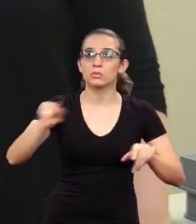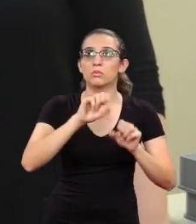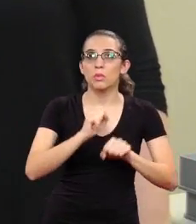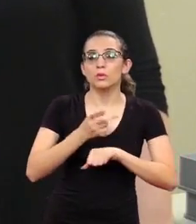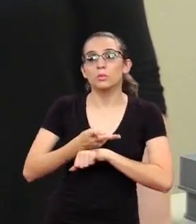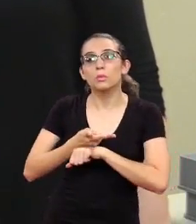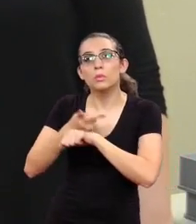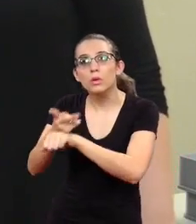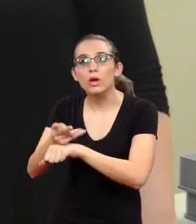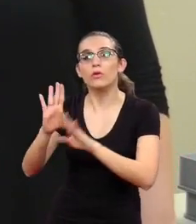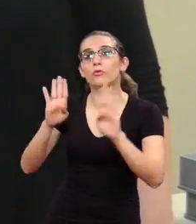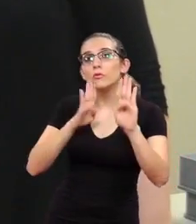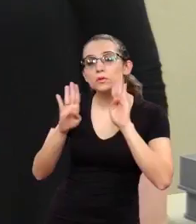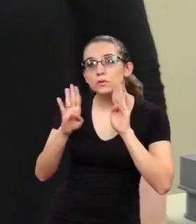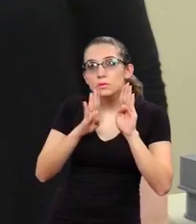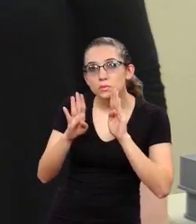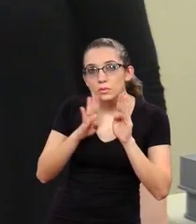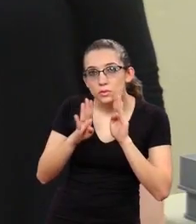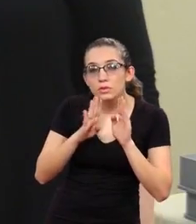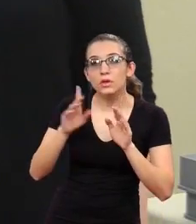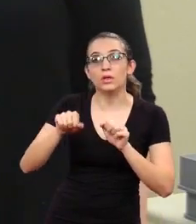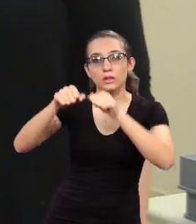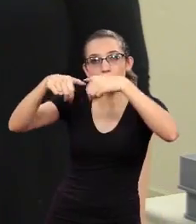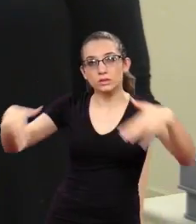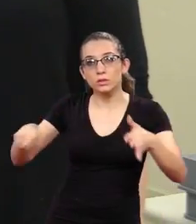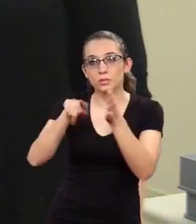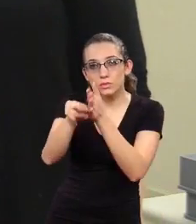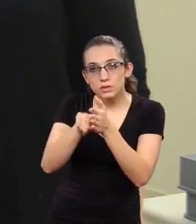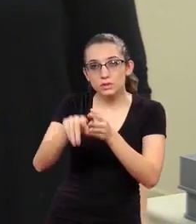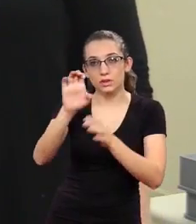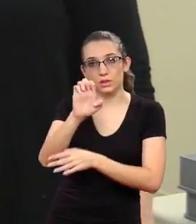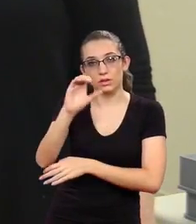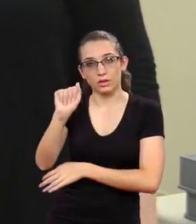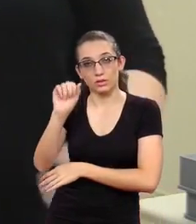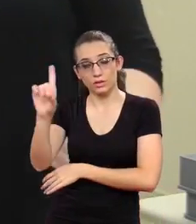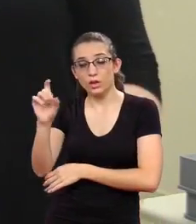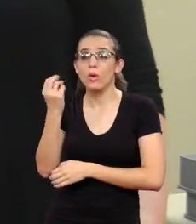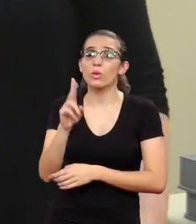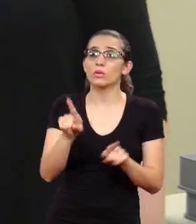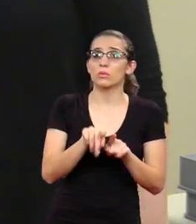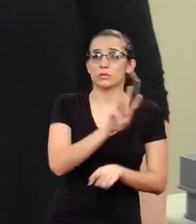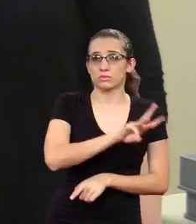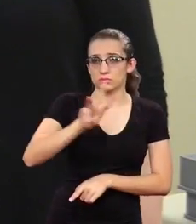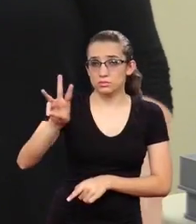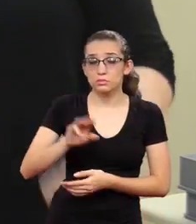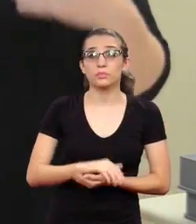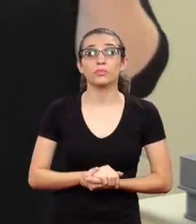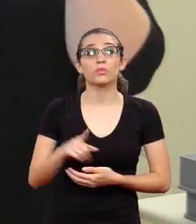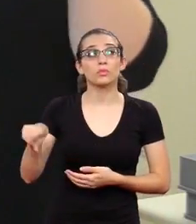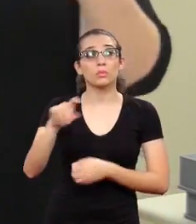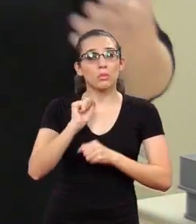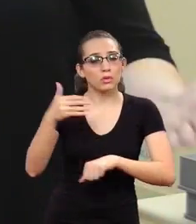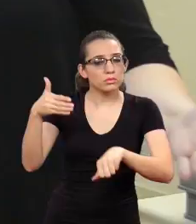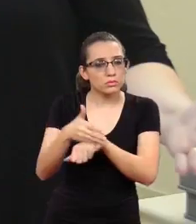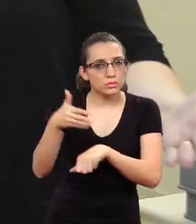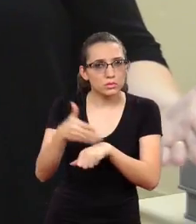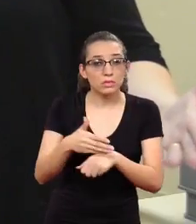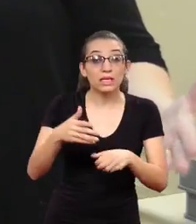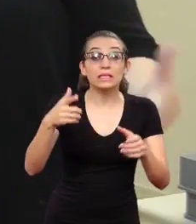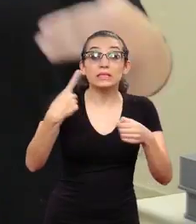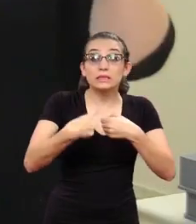conhecer melhor ou na nossa página do Facebook, que é a Extensão e Pesquisa EAD, ou no nosso site. São projetos que vocês